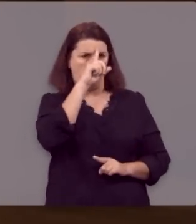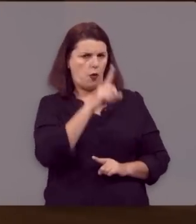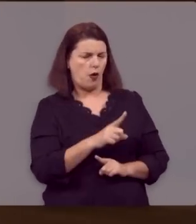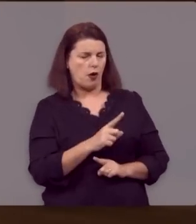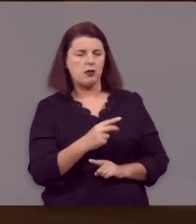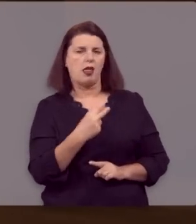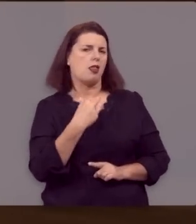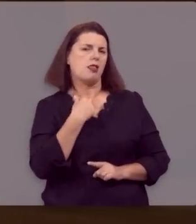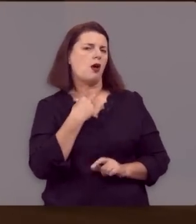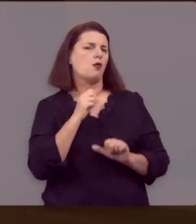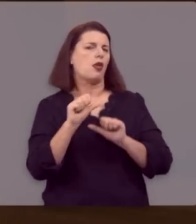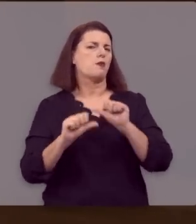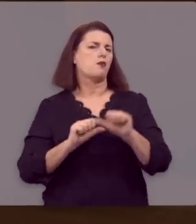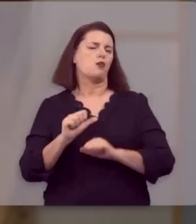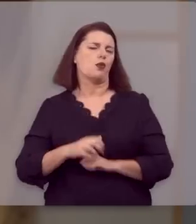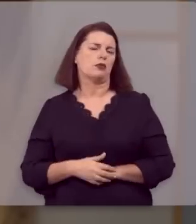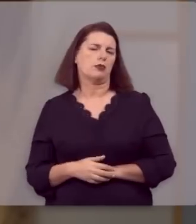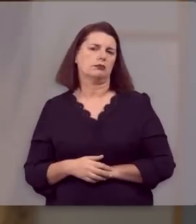pode ser invertida.